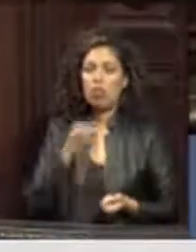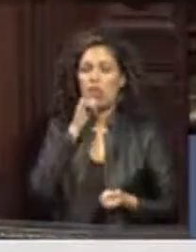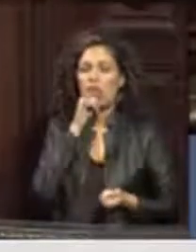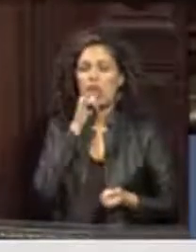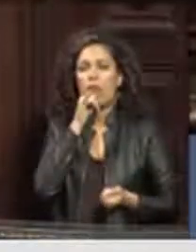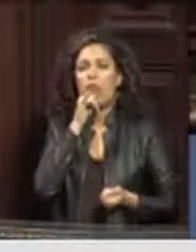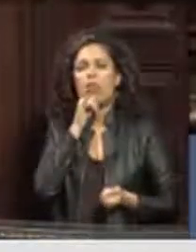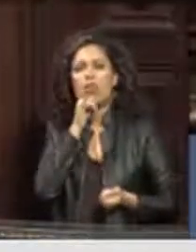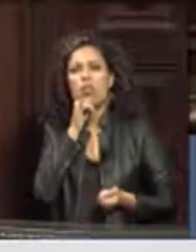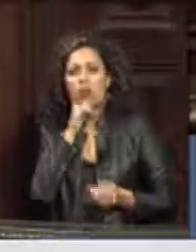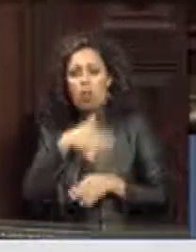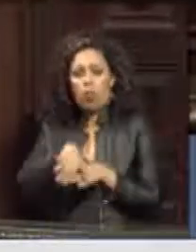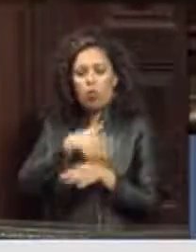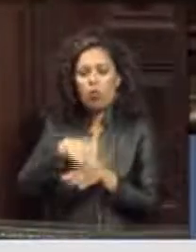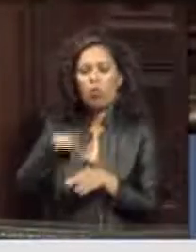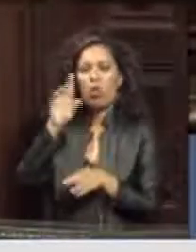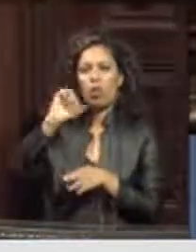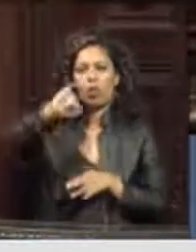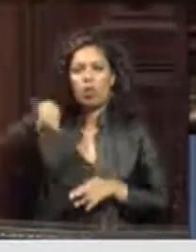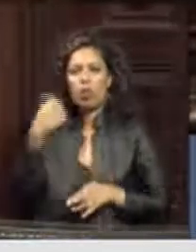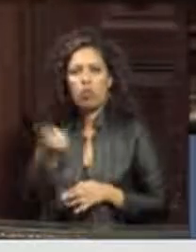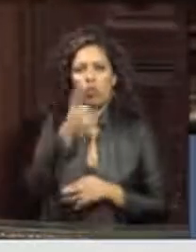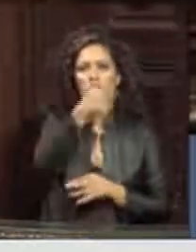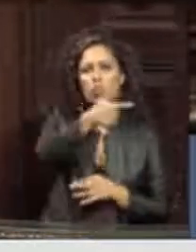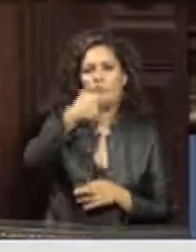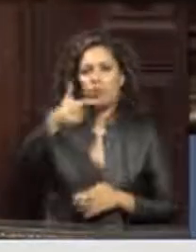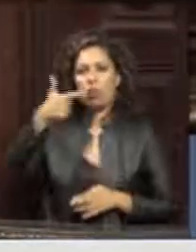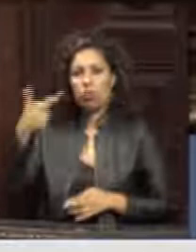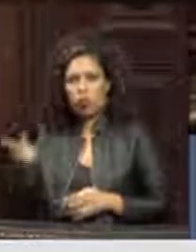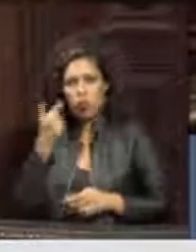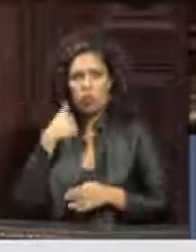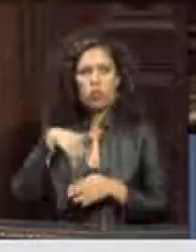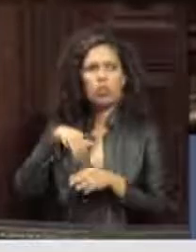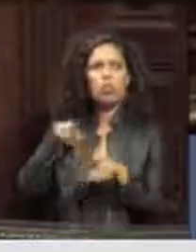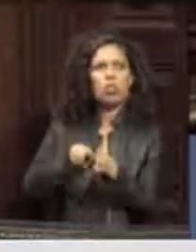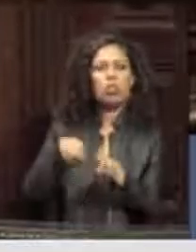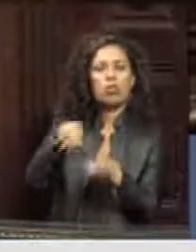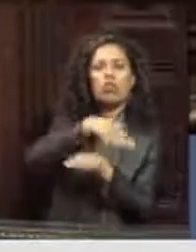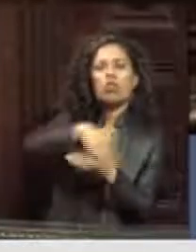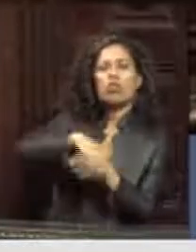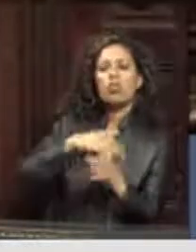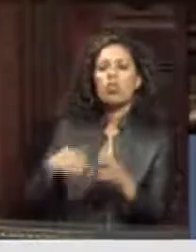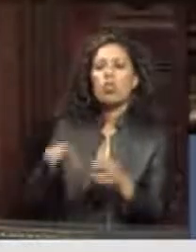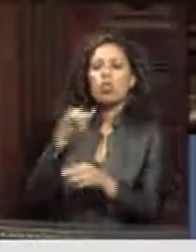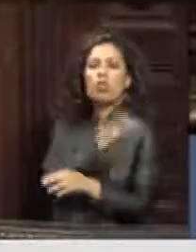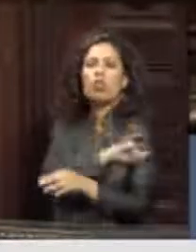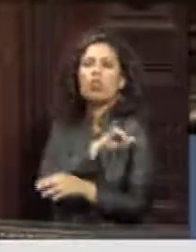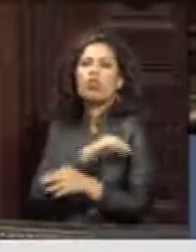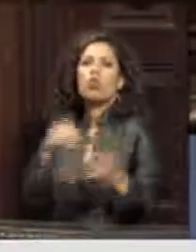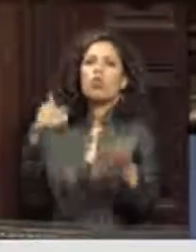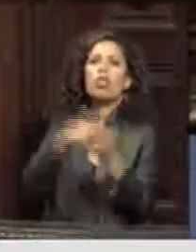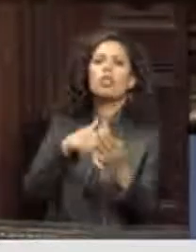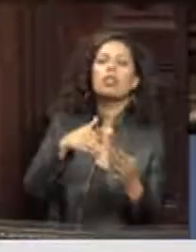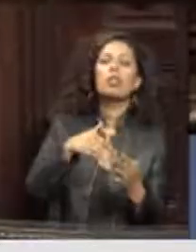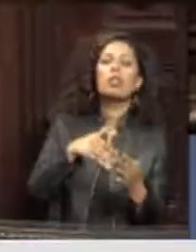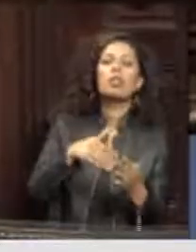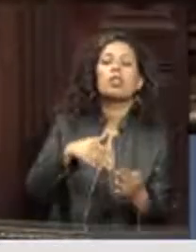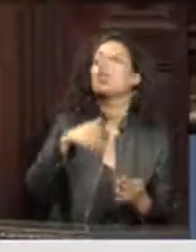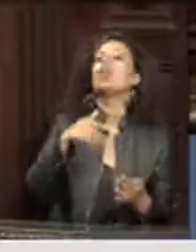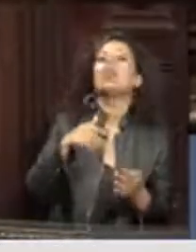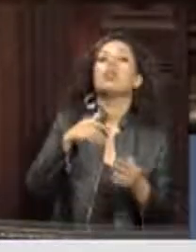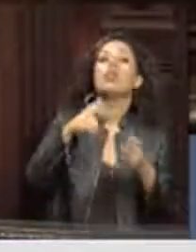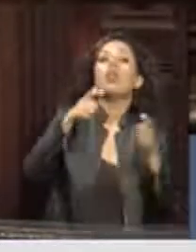RJ-122, a estrada que liga o Rio de Janeiro a Teresópolis, inclusive passando pelo caminho de